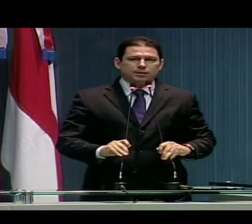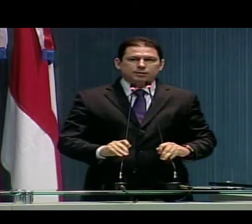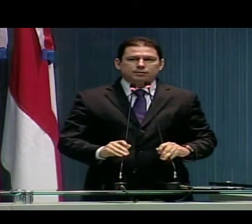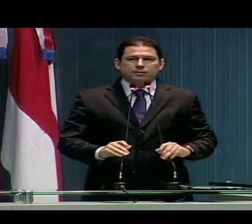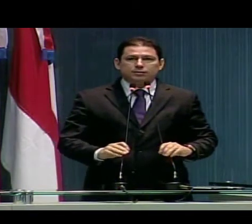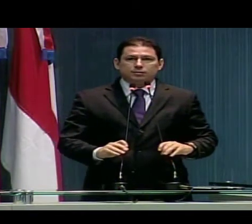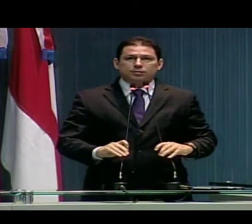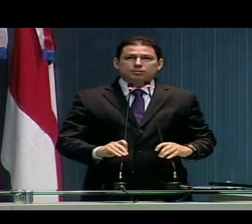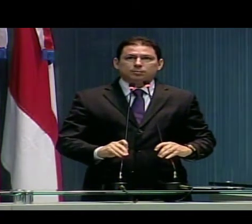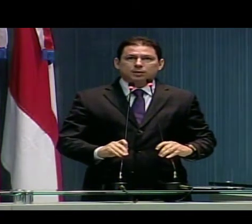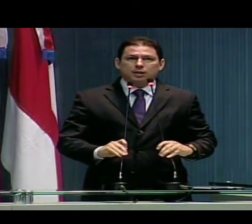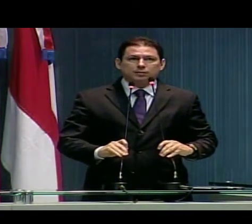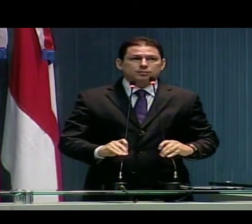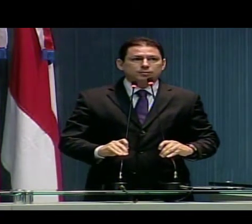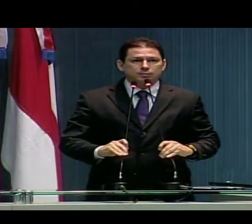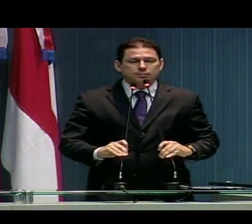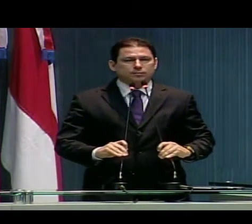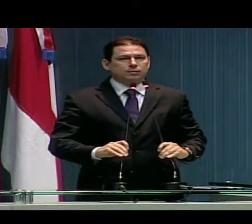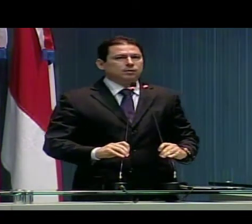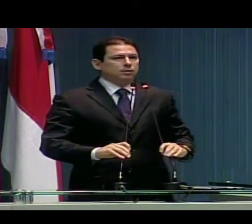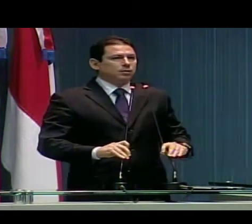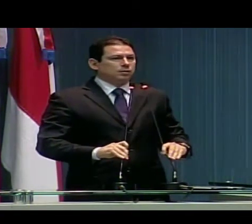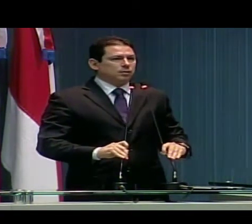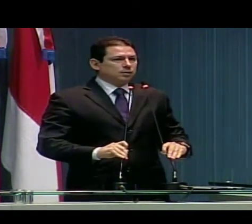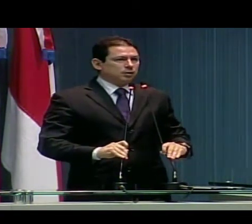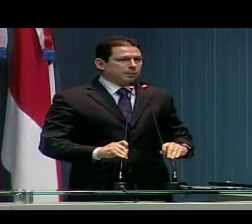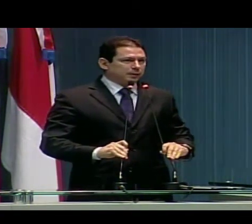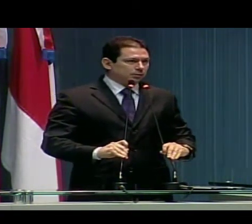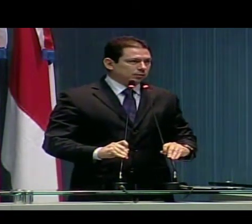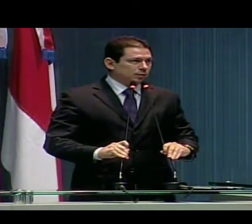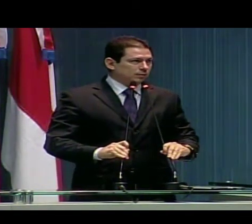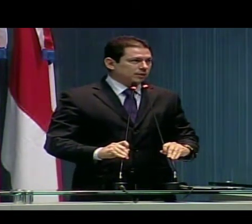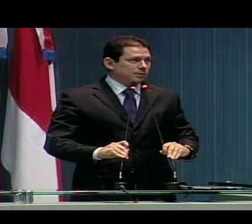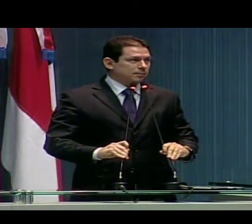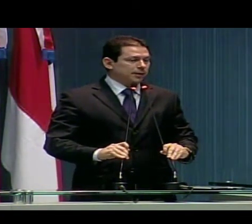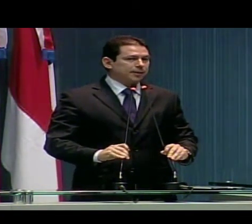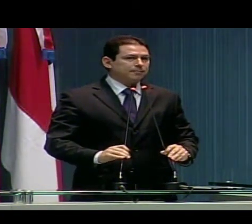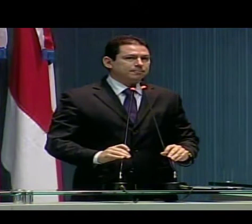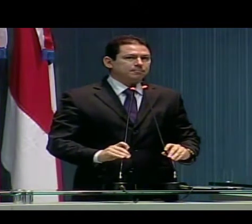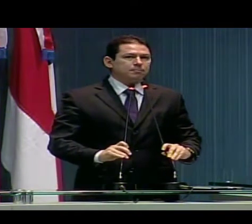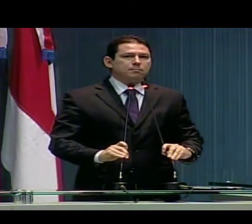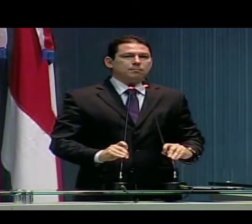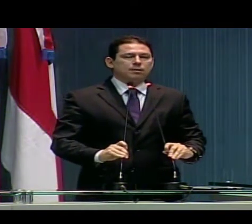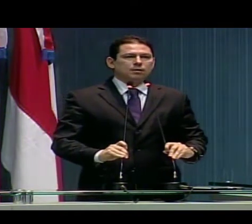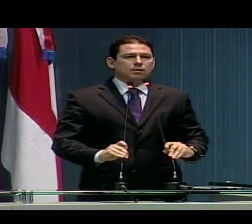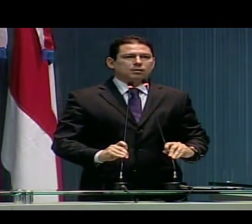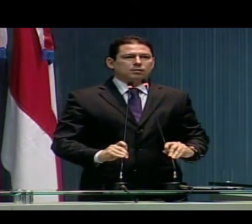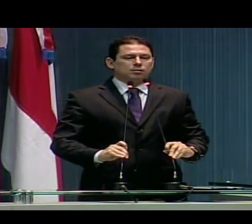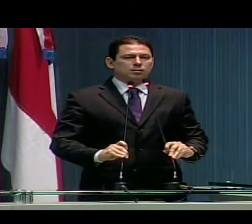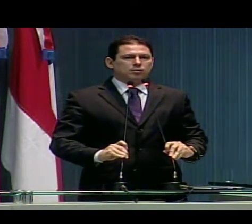Senhora presidente, senhores deputados, telespectadores da TV Assembleia.